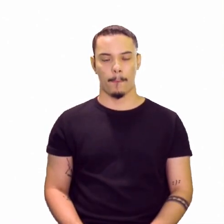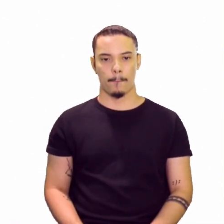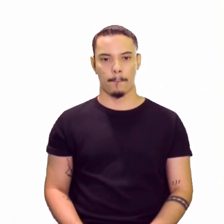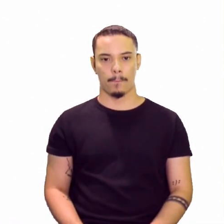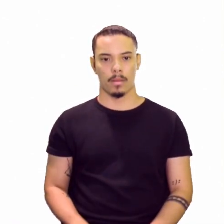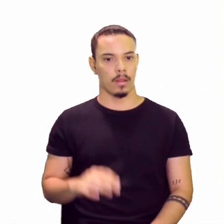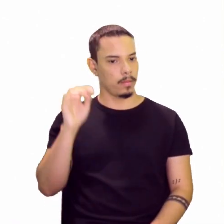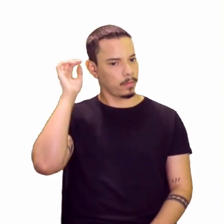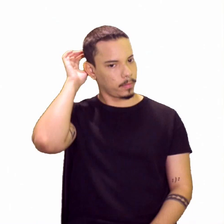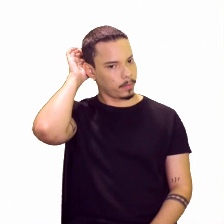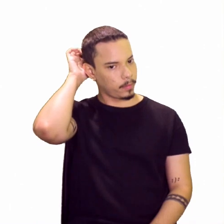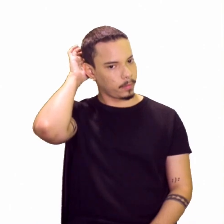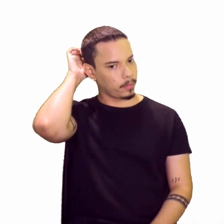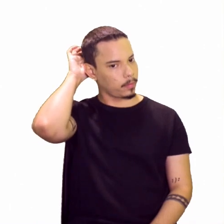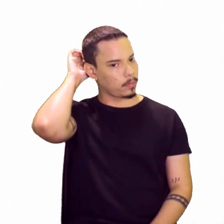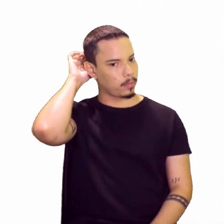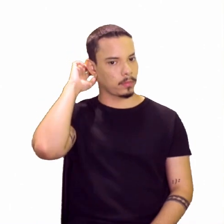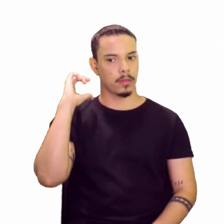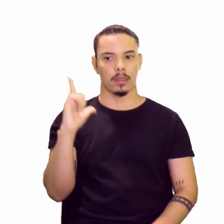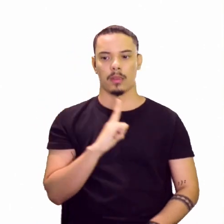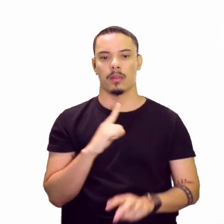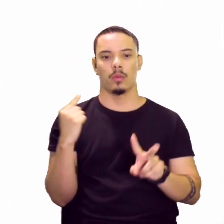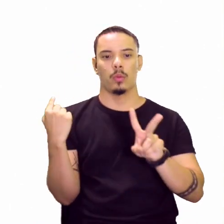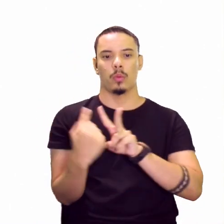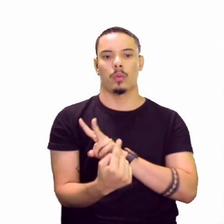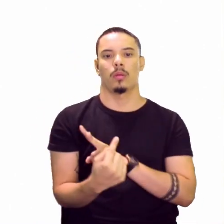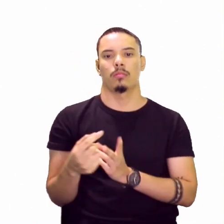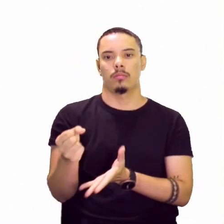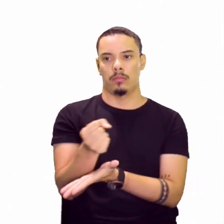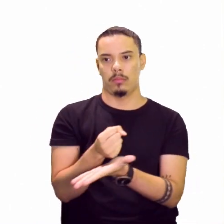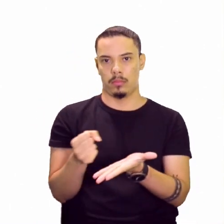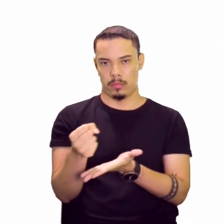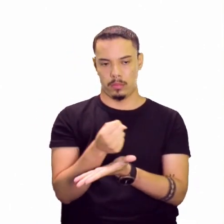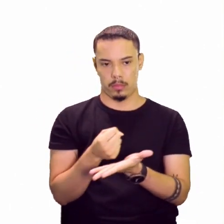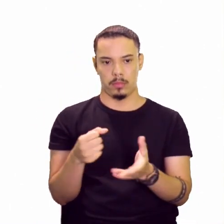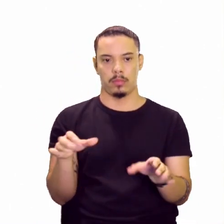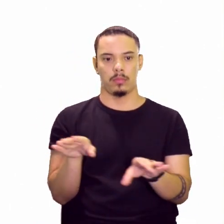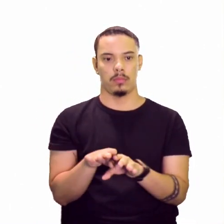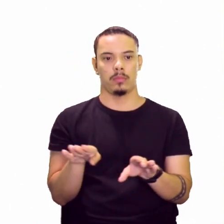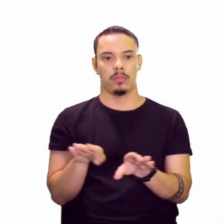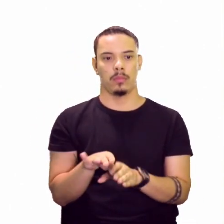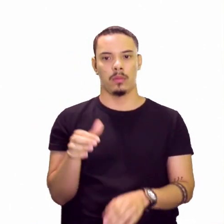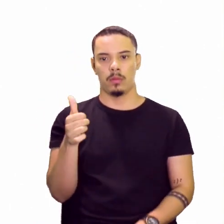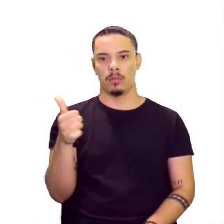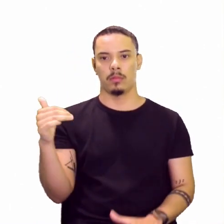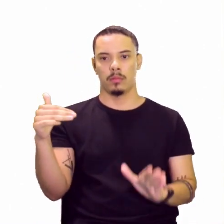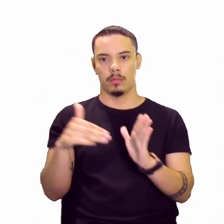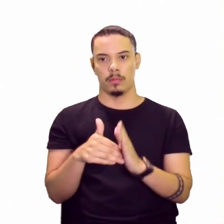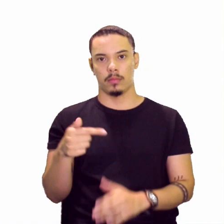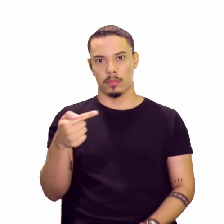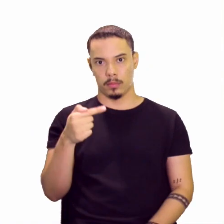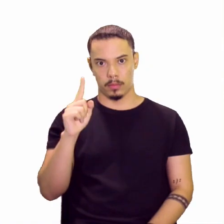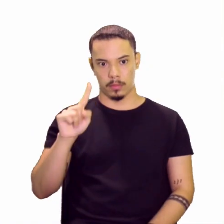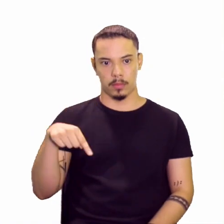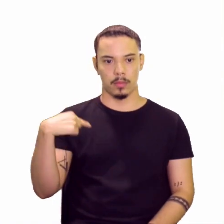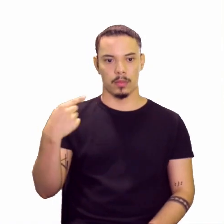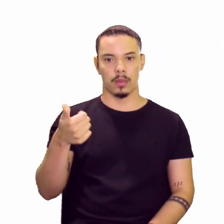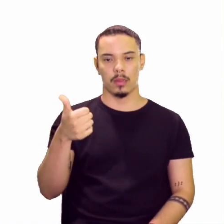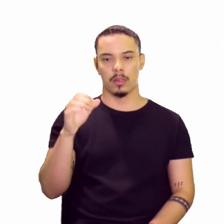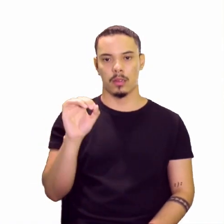bases, né? Uma base maior e uma menor. Embaixo nós temos aí de 11 a 7, em cima tem de 10 a